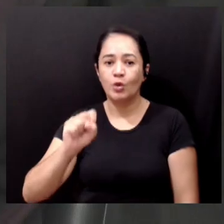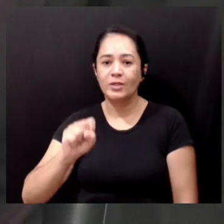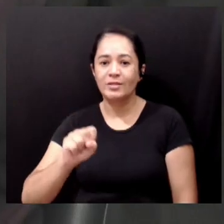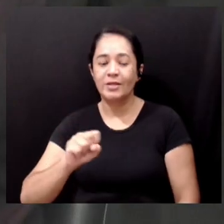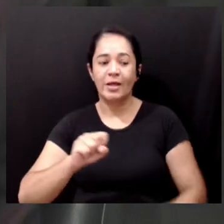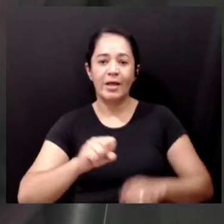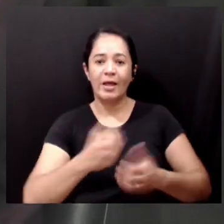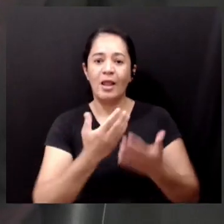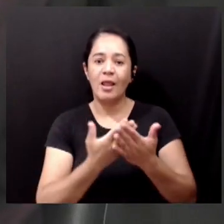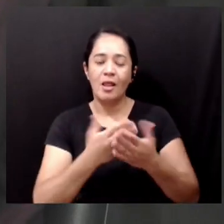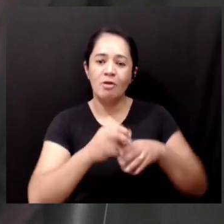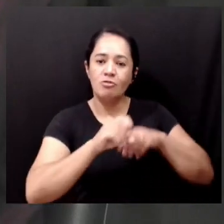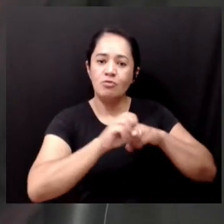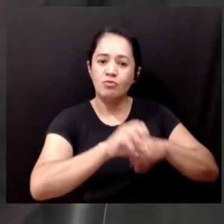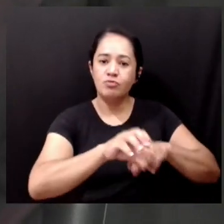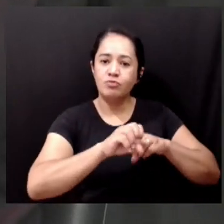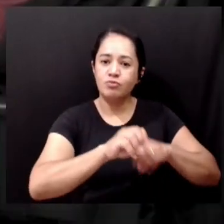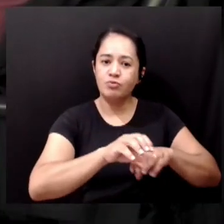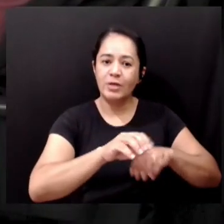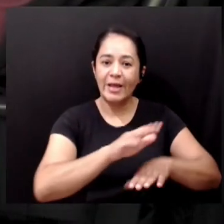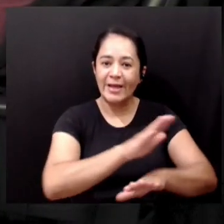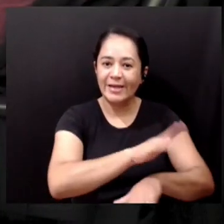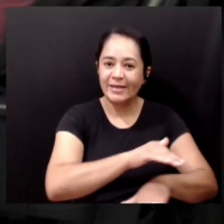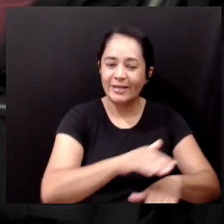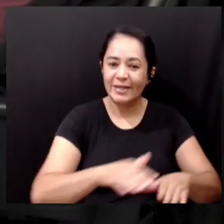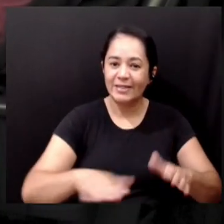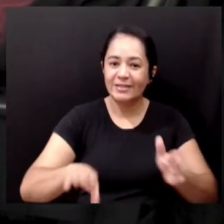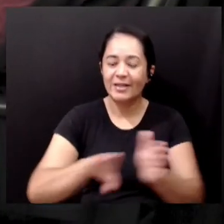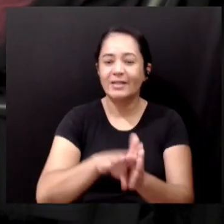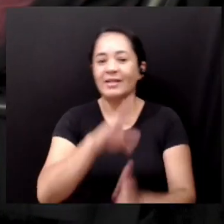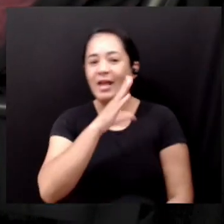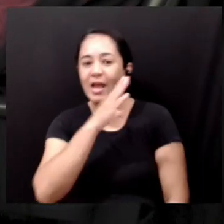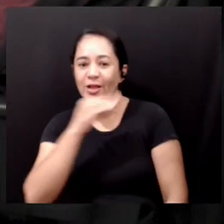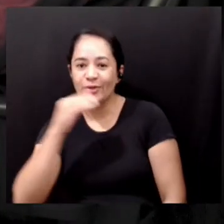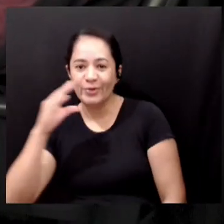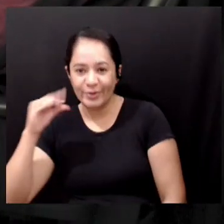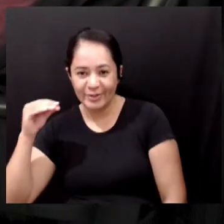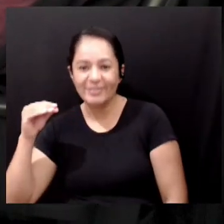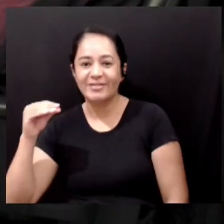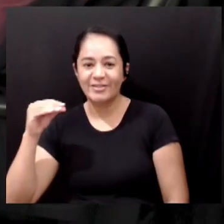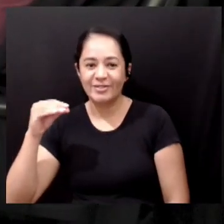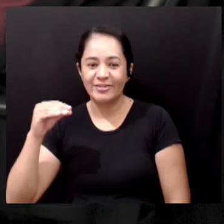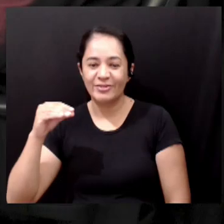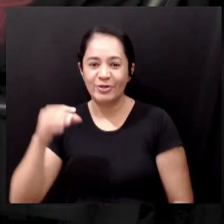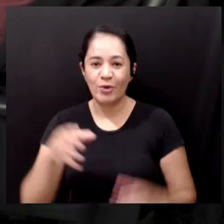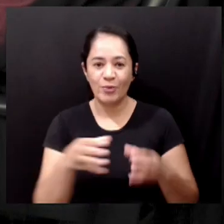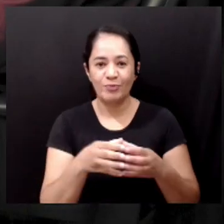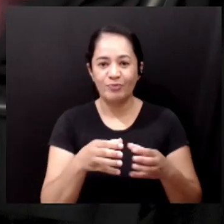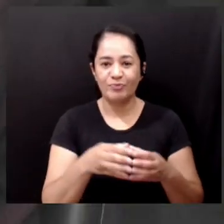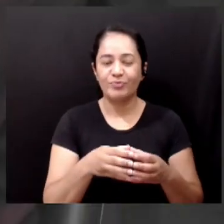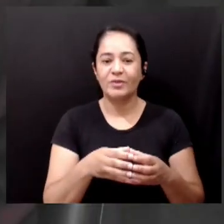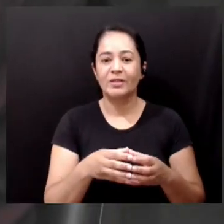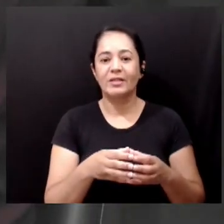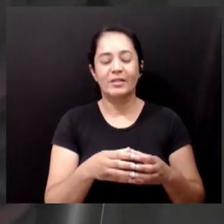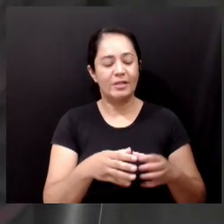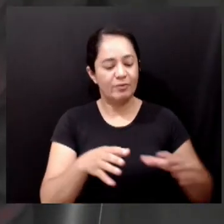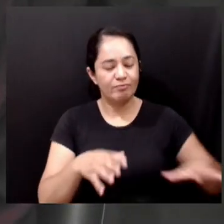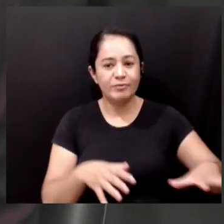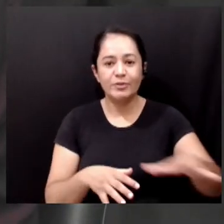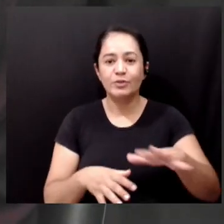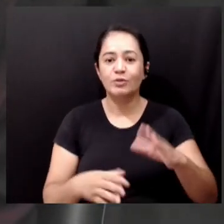a transição entre criança e adolescente, né? Sim. Então, tem essa faixa etária dentro da igreja e ela faz essa atividade, mas